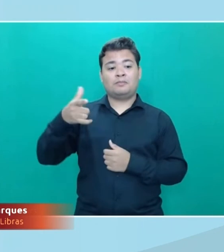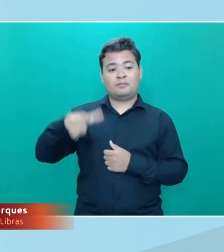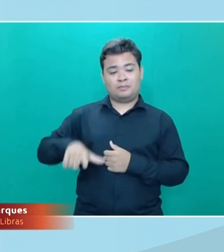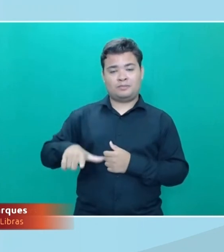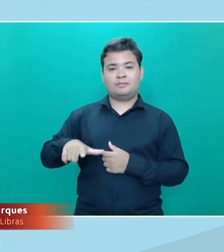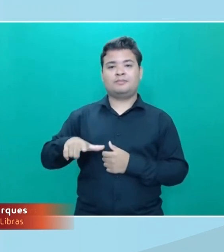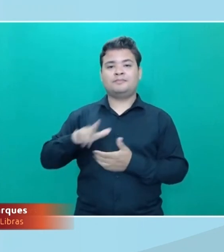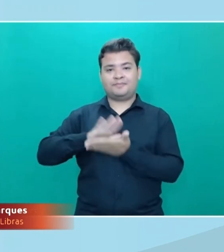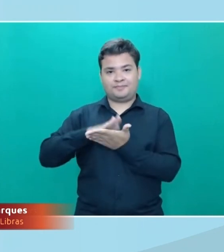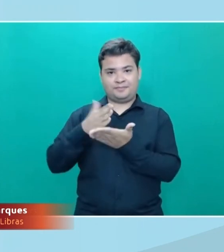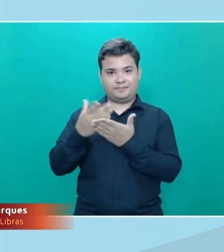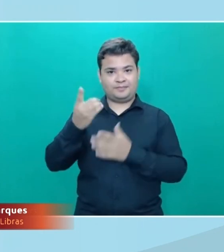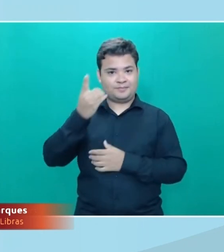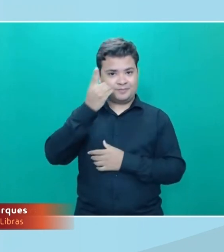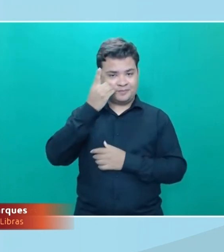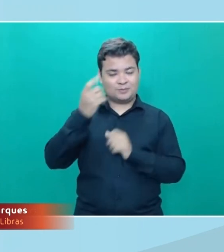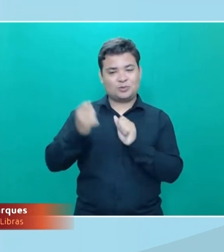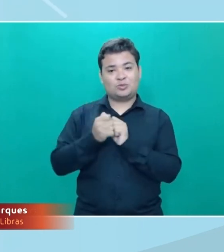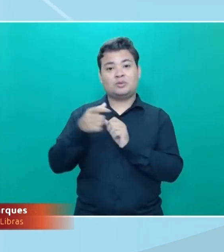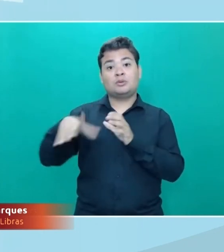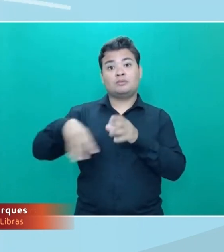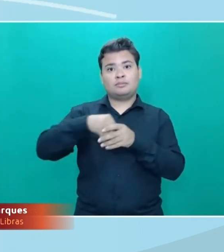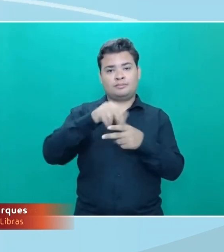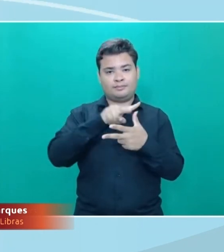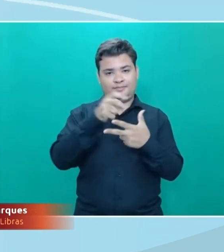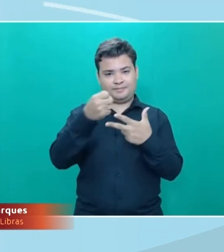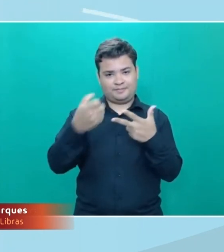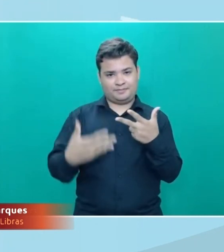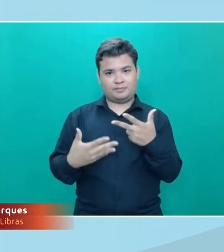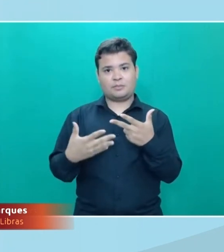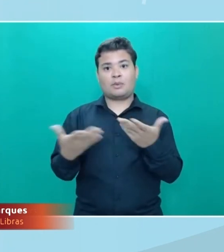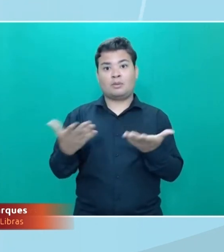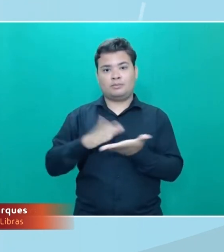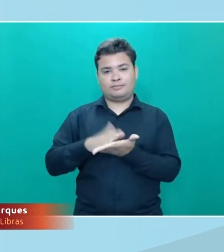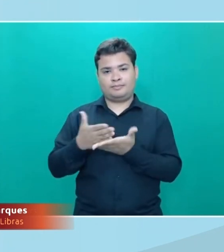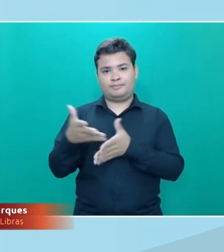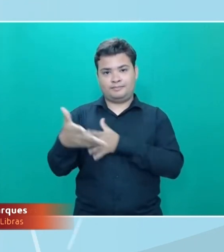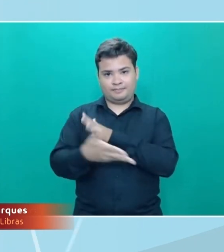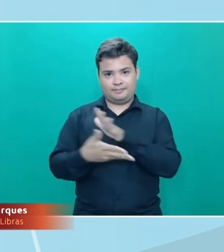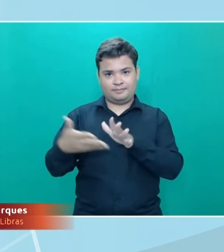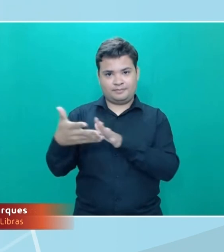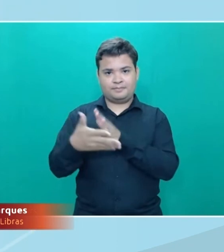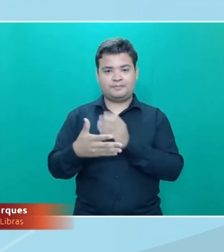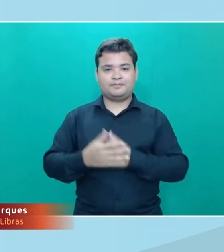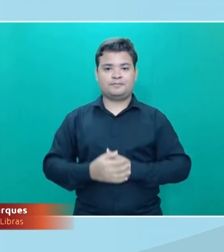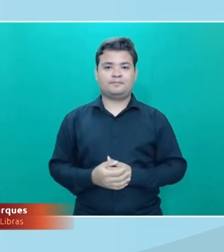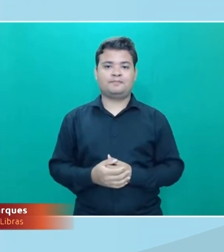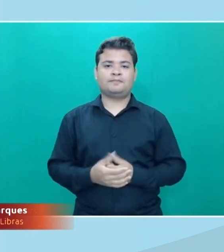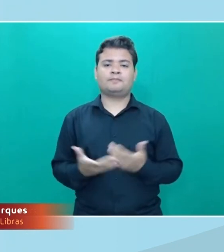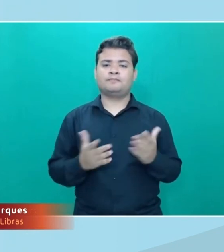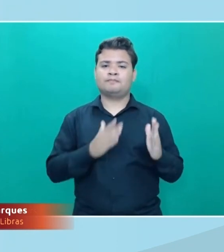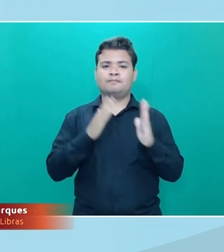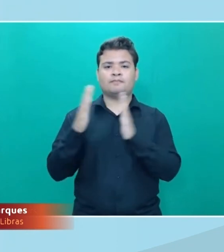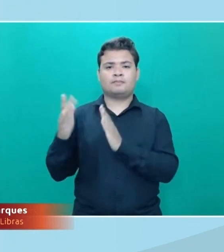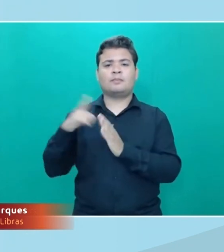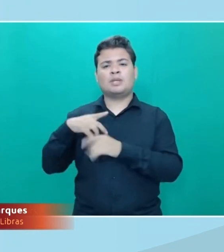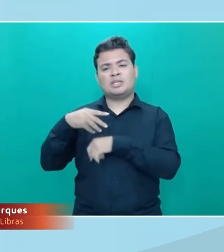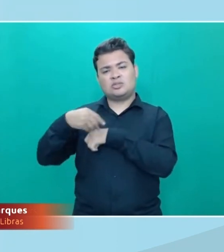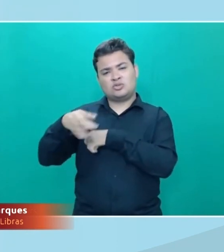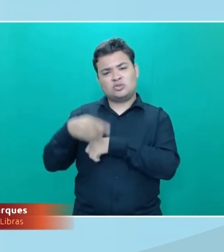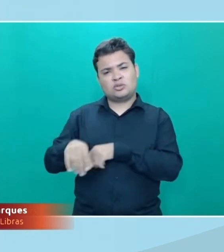Diogo Marques, integrante do Labitave, para fazer a interpretação para Libras. Nesse bloco, você sabe, tem várias